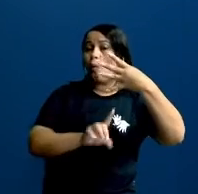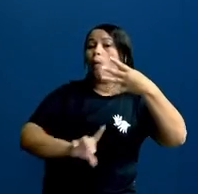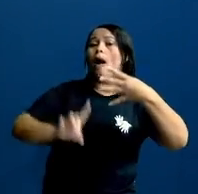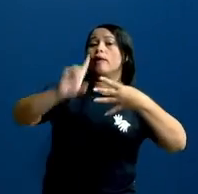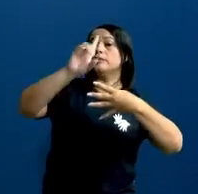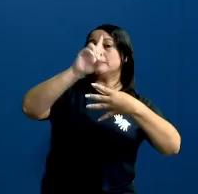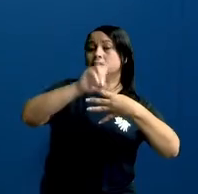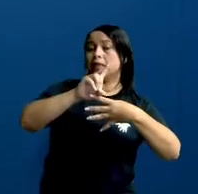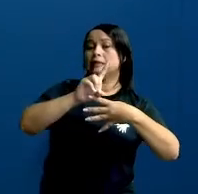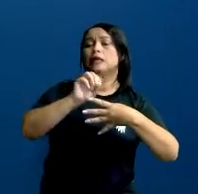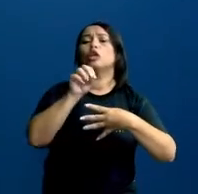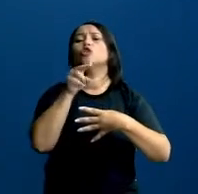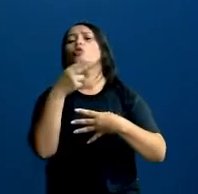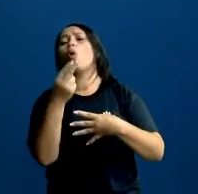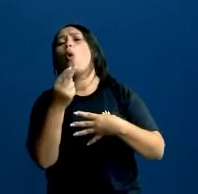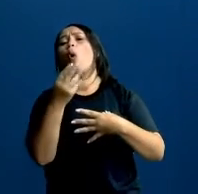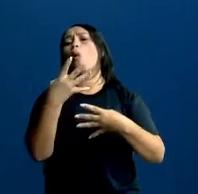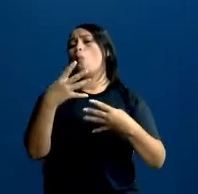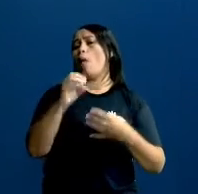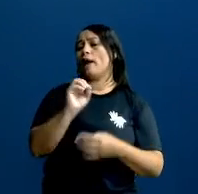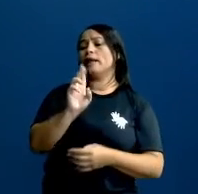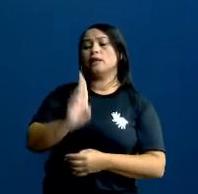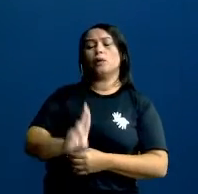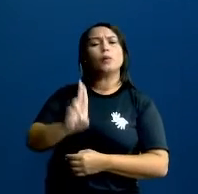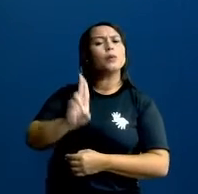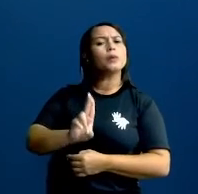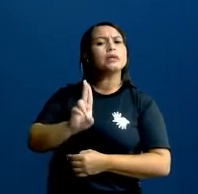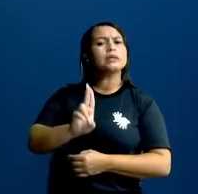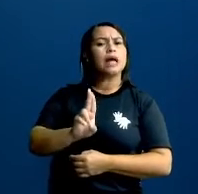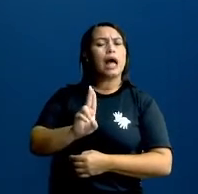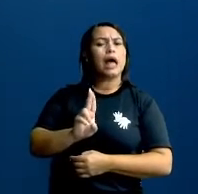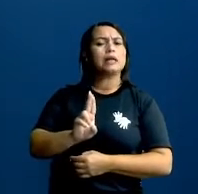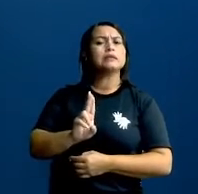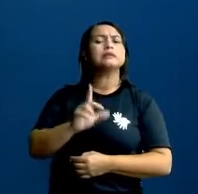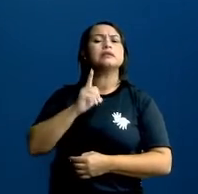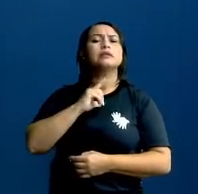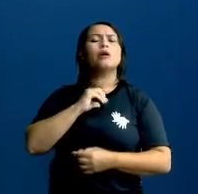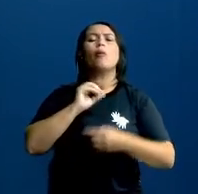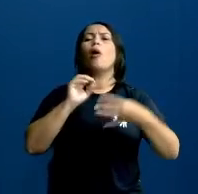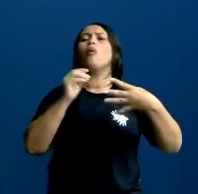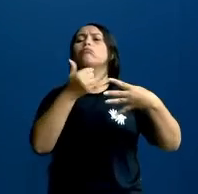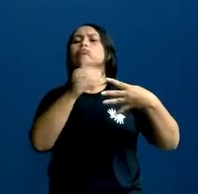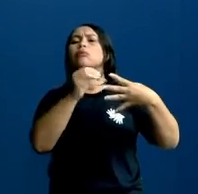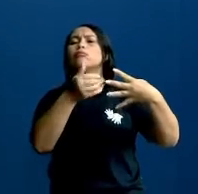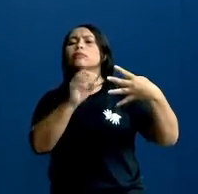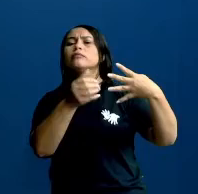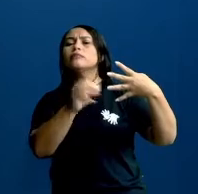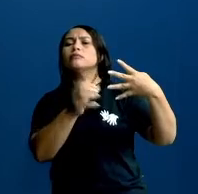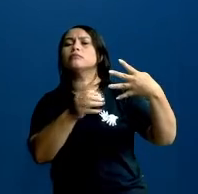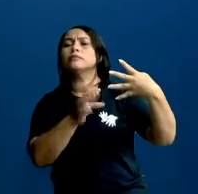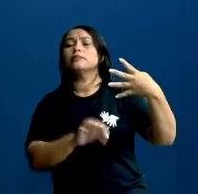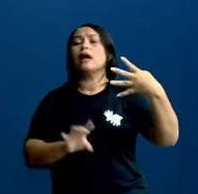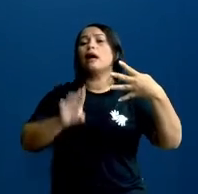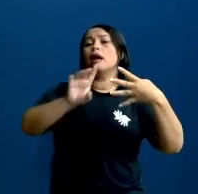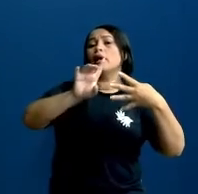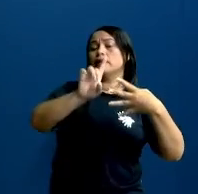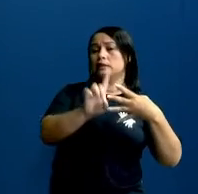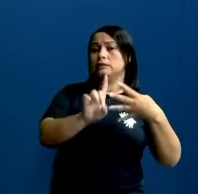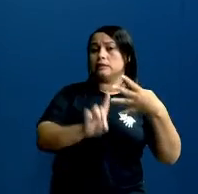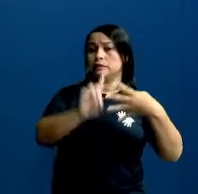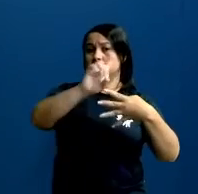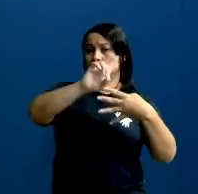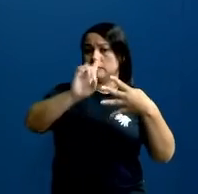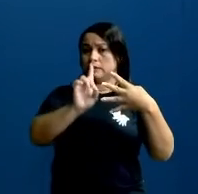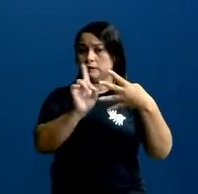dezenas, certo? Ou 40 unidades. Eu fiz a decomposição do número 40 em dezenas,